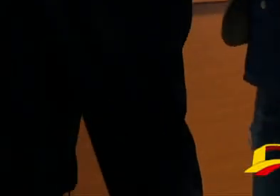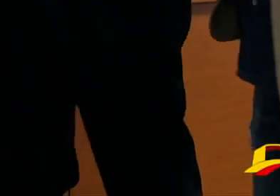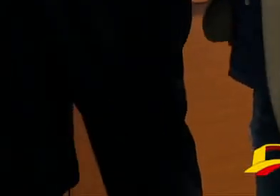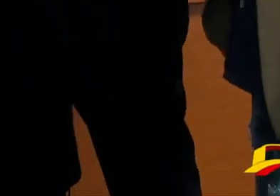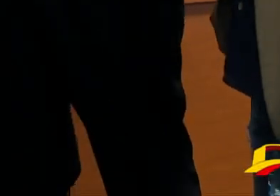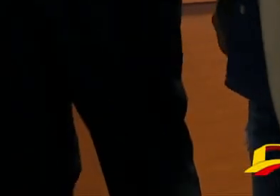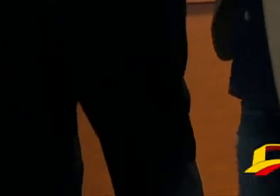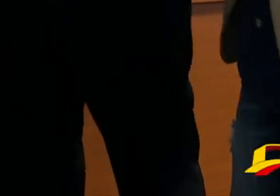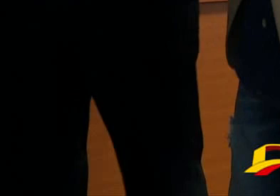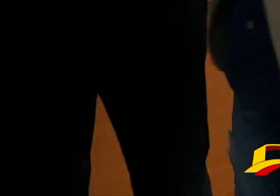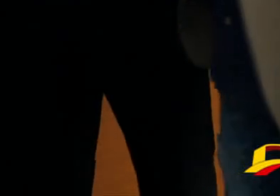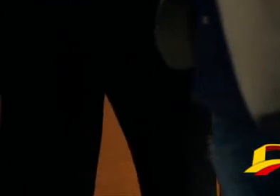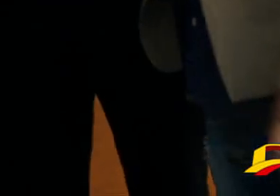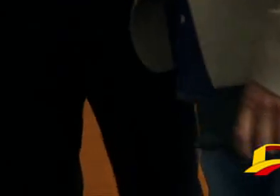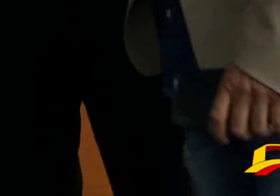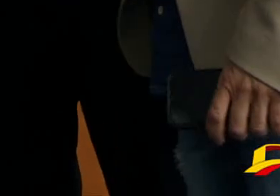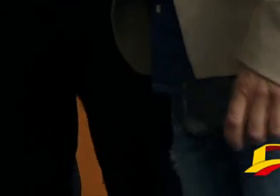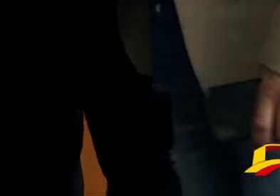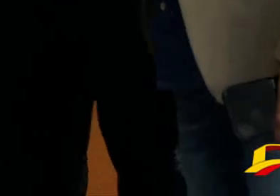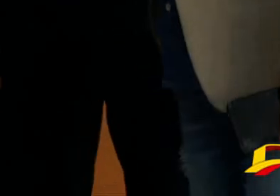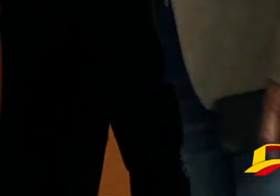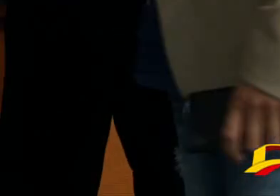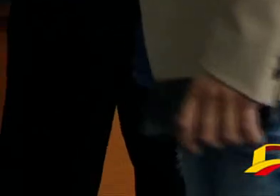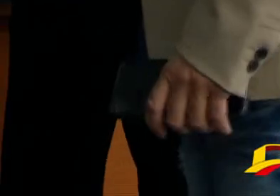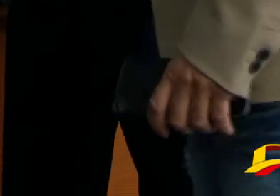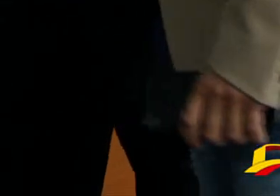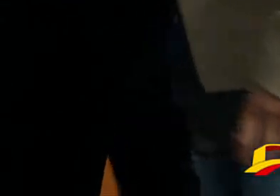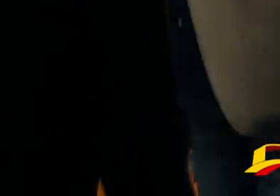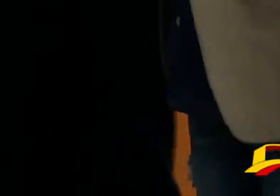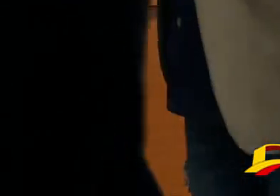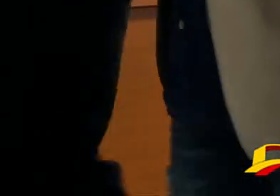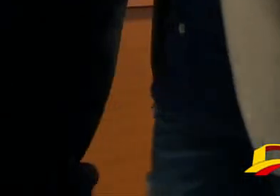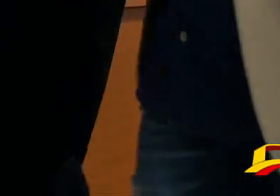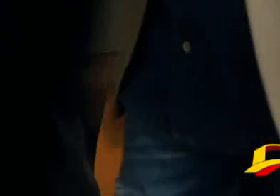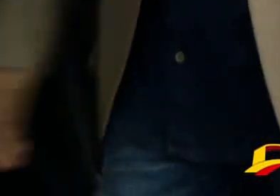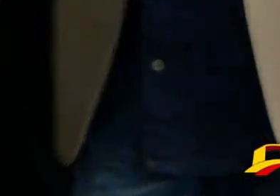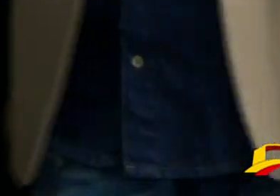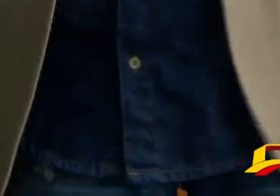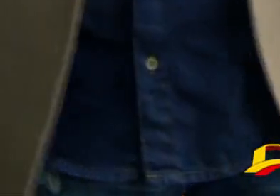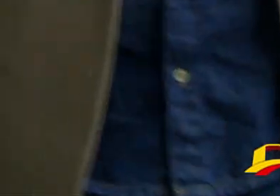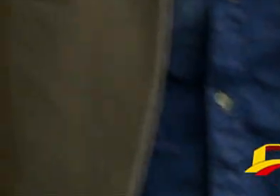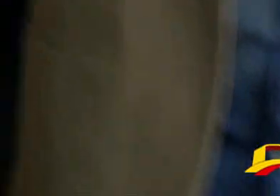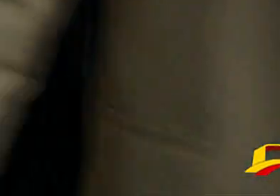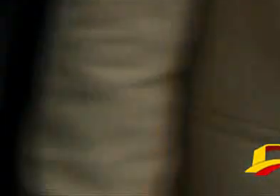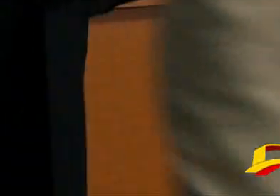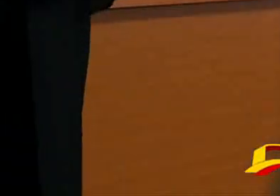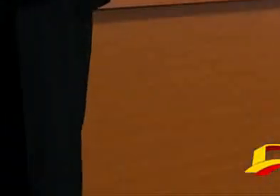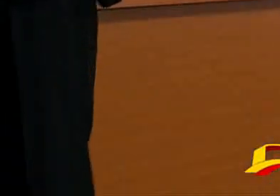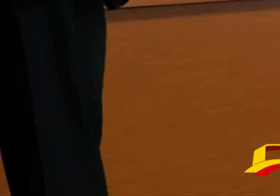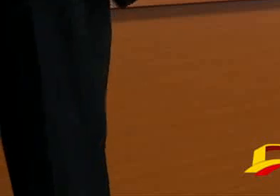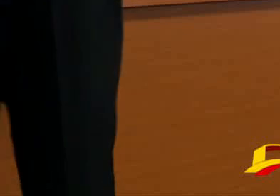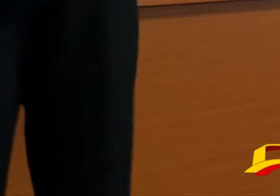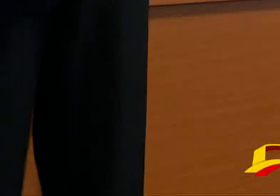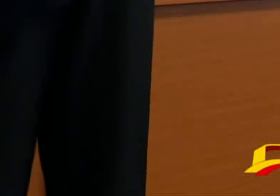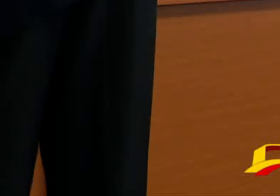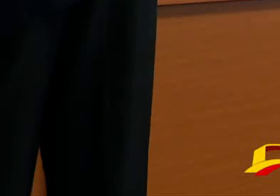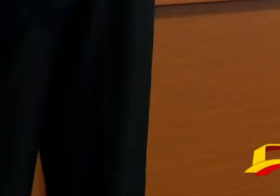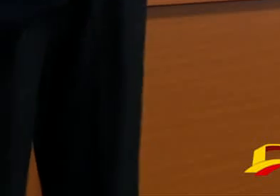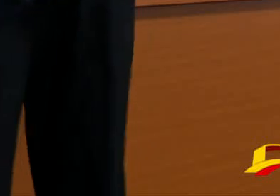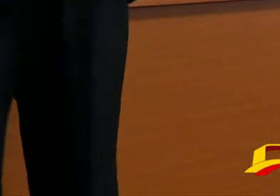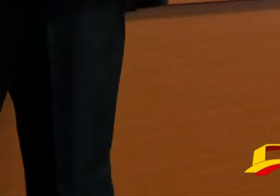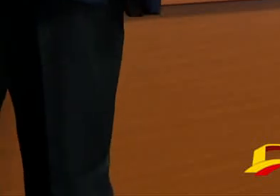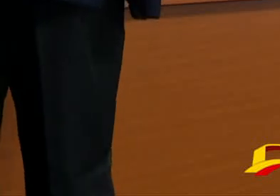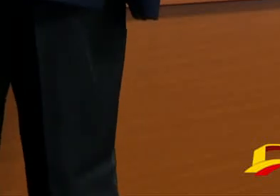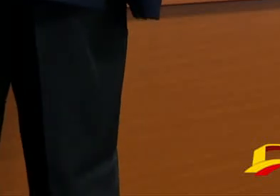gritando do cachorrão e o do vossa excelência que é o 34 22 eu coloco